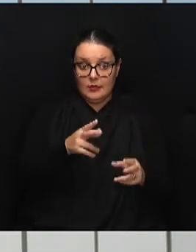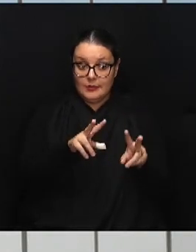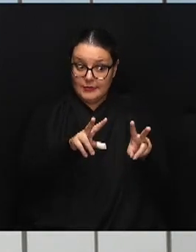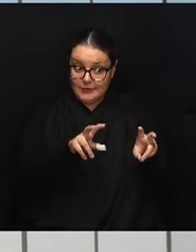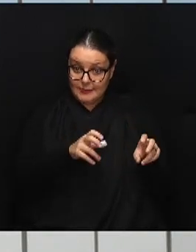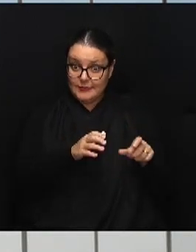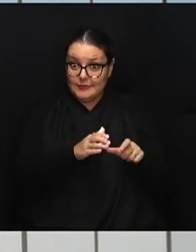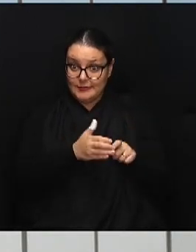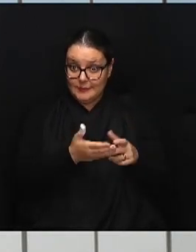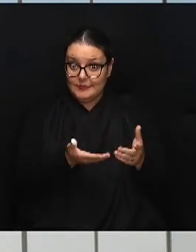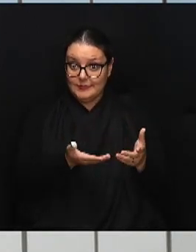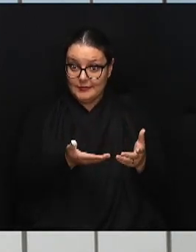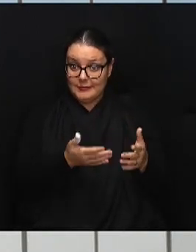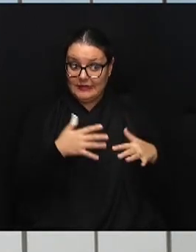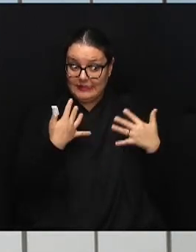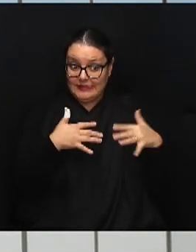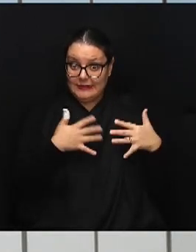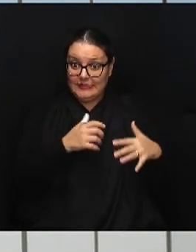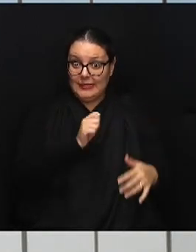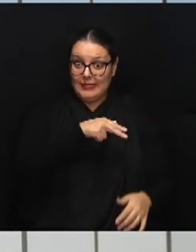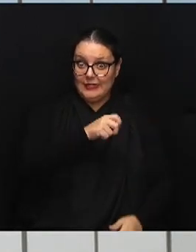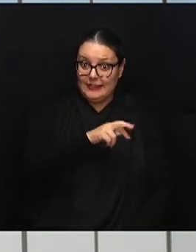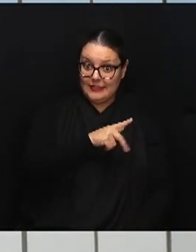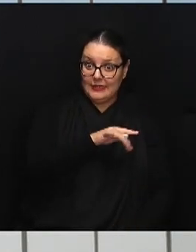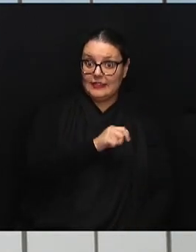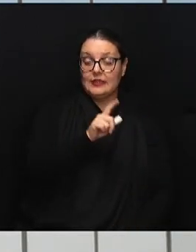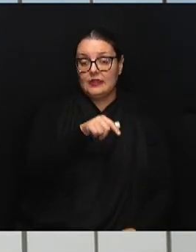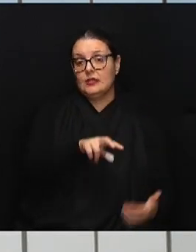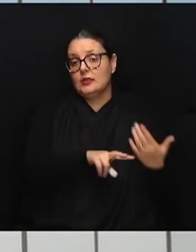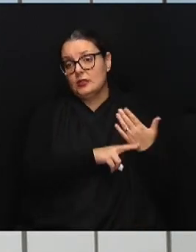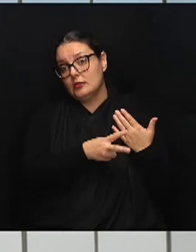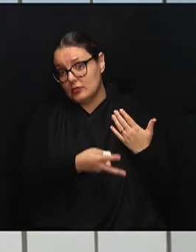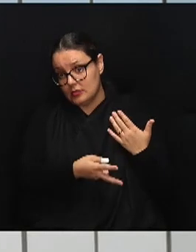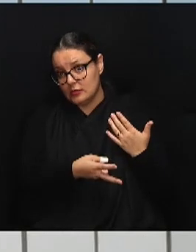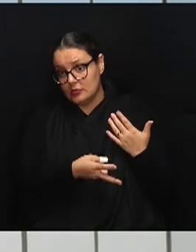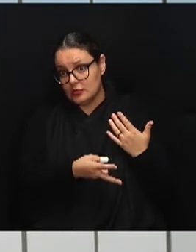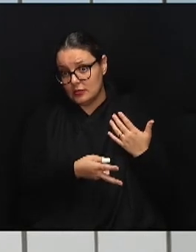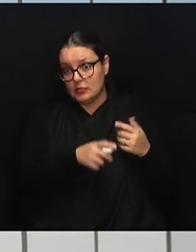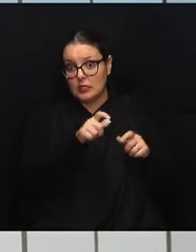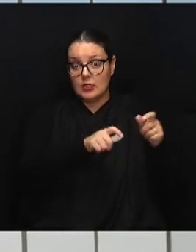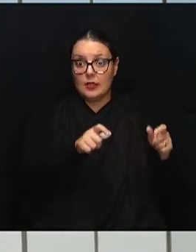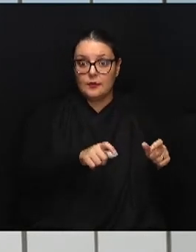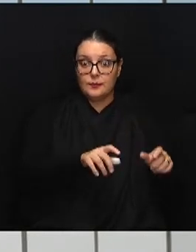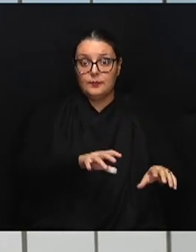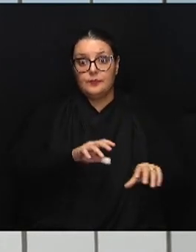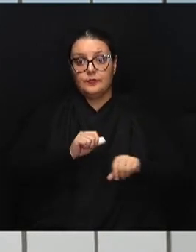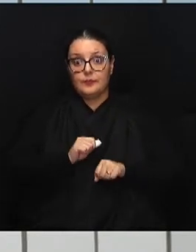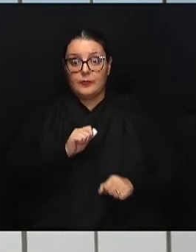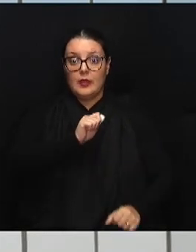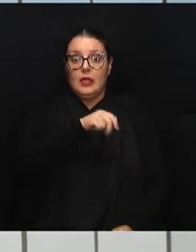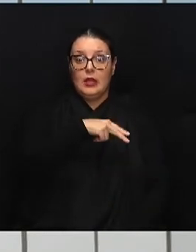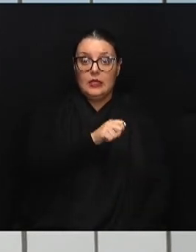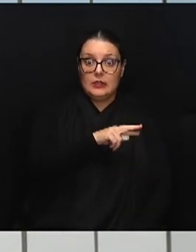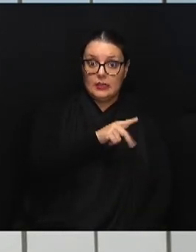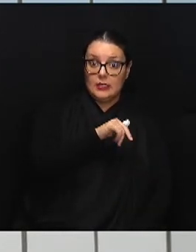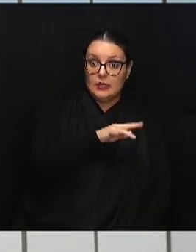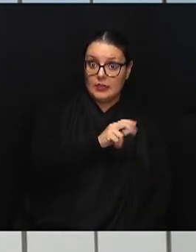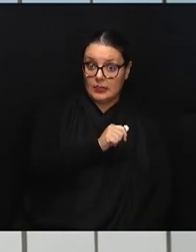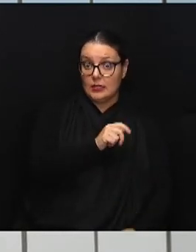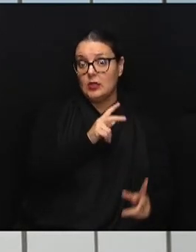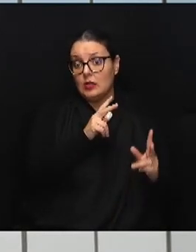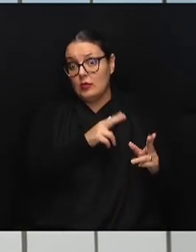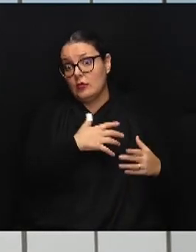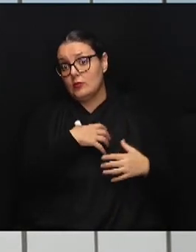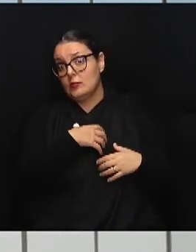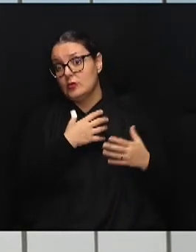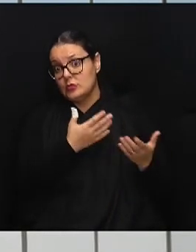até espantoso, né? Que é derivado das pessoas que são adeptas da anarquia como